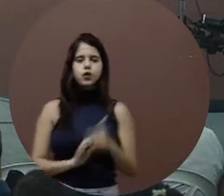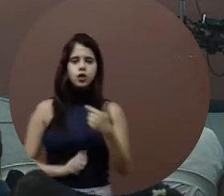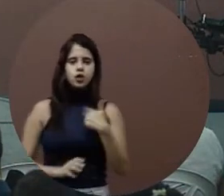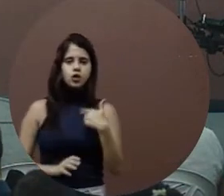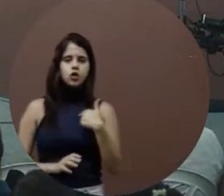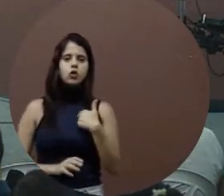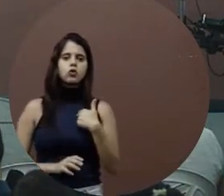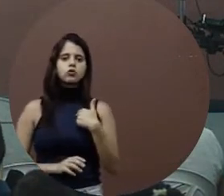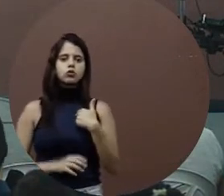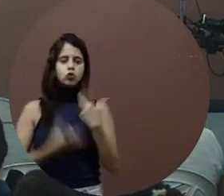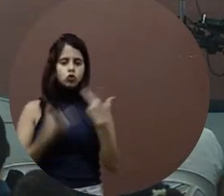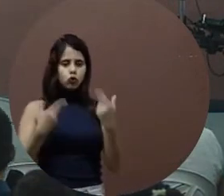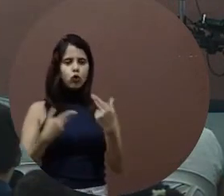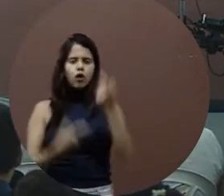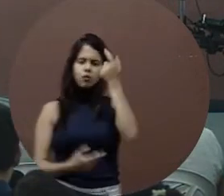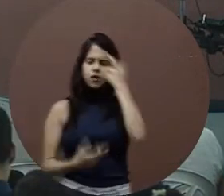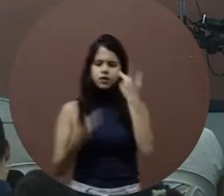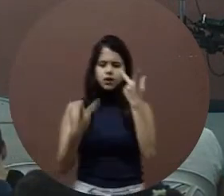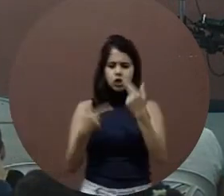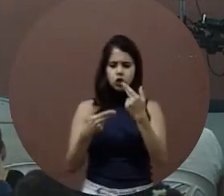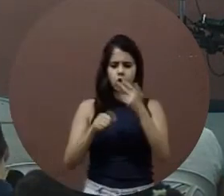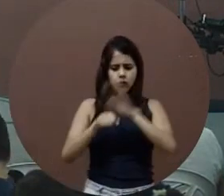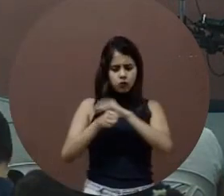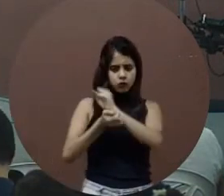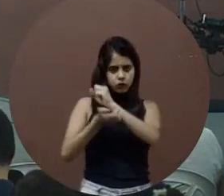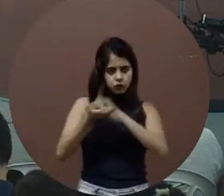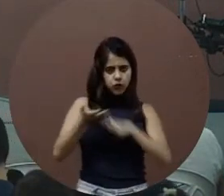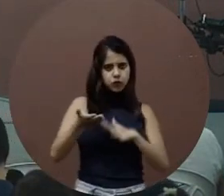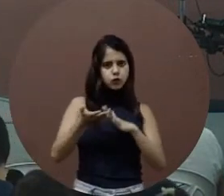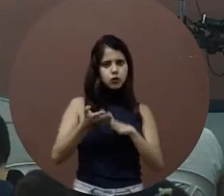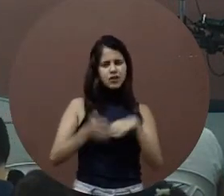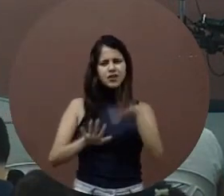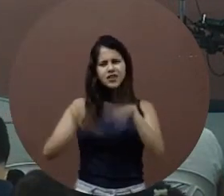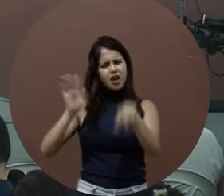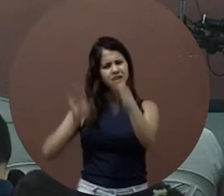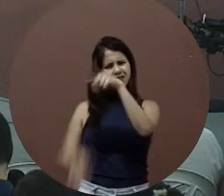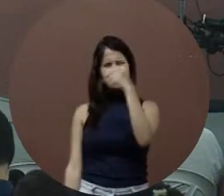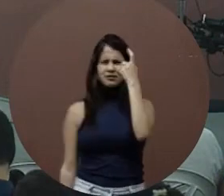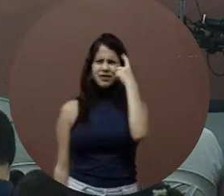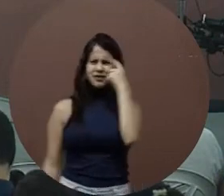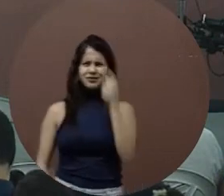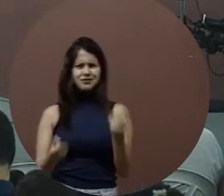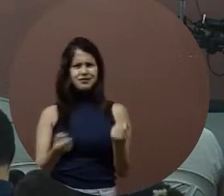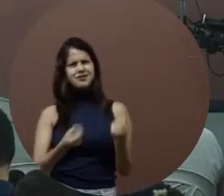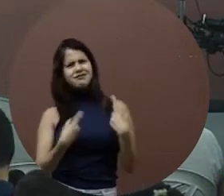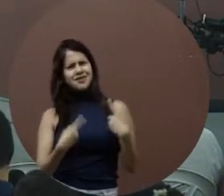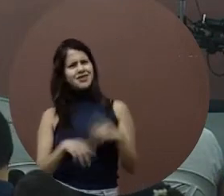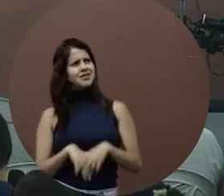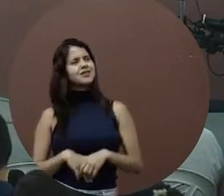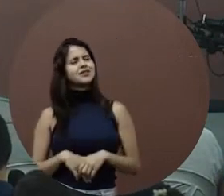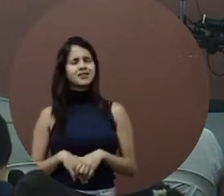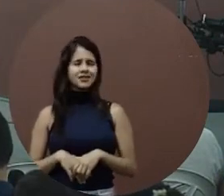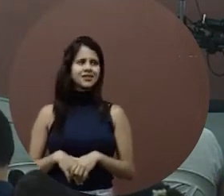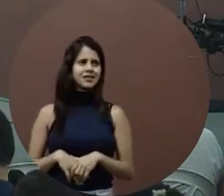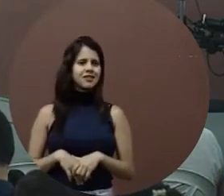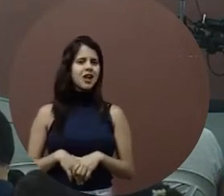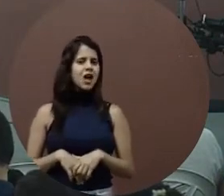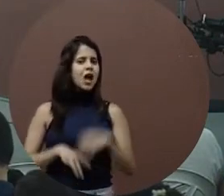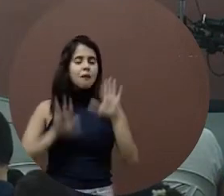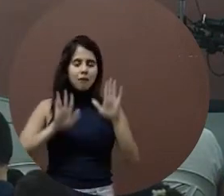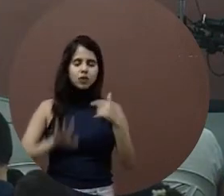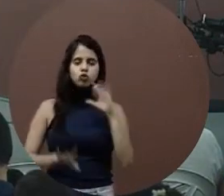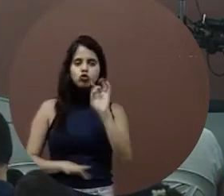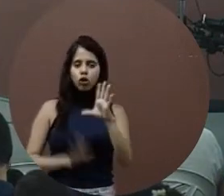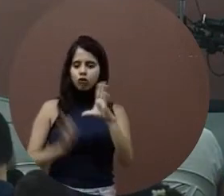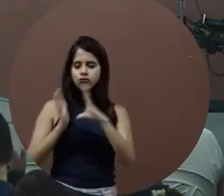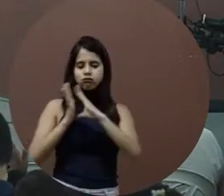de raciocínio do autor, certo? Isso não é raciocínio meu, não. Você está dizendo, talvez você esteja dizendo, caramba, que coisa massa o pastor está falando, o bicho estudou demais. Não, é o que o autor está